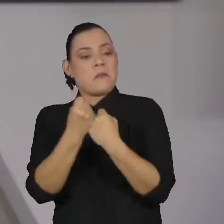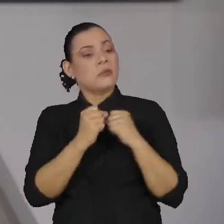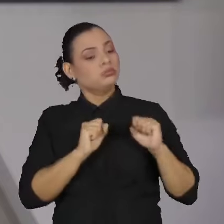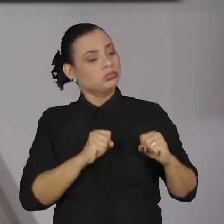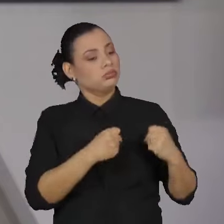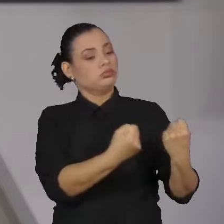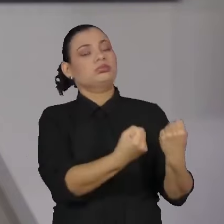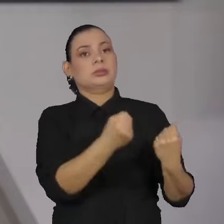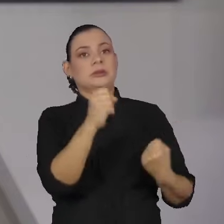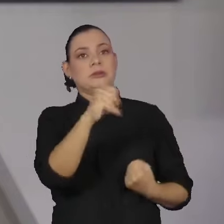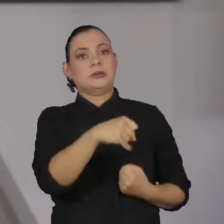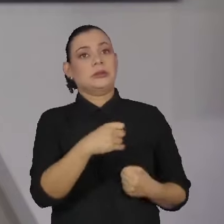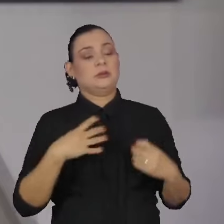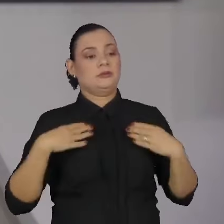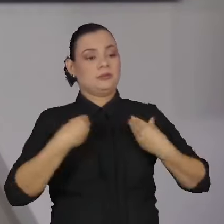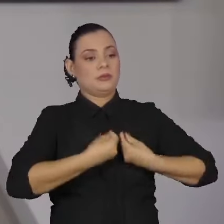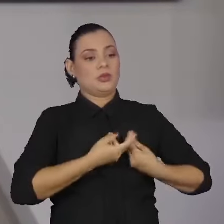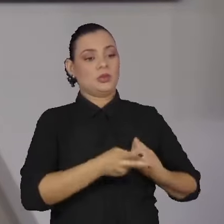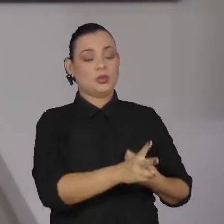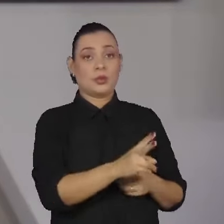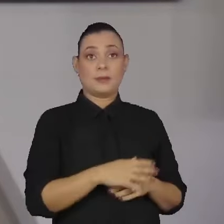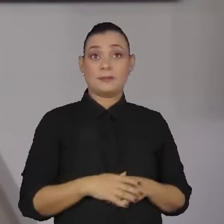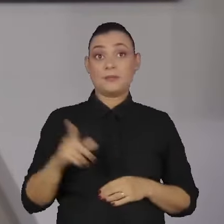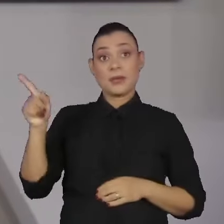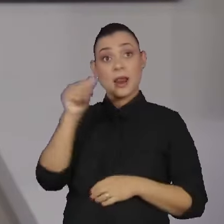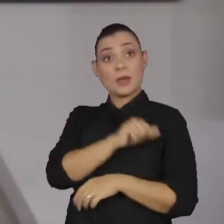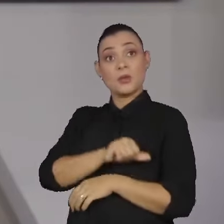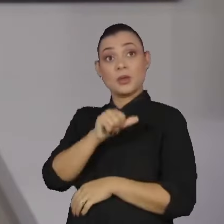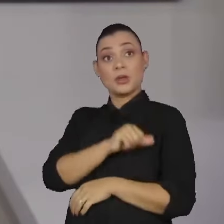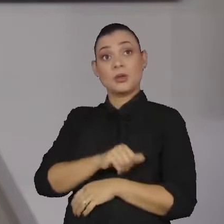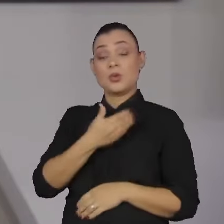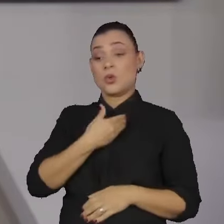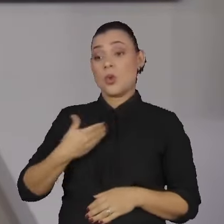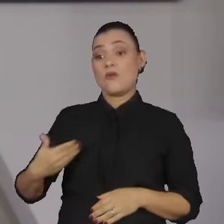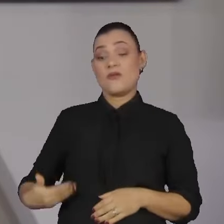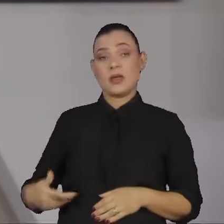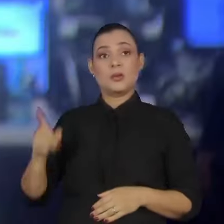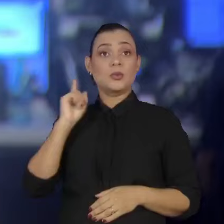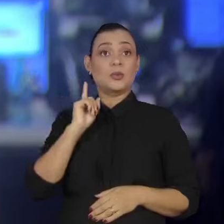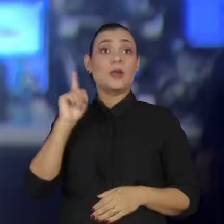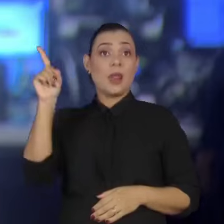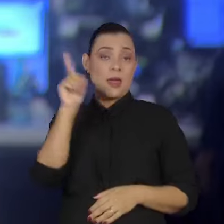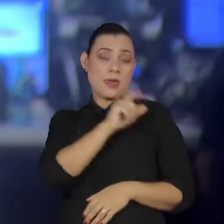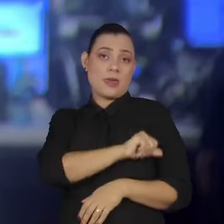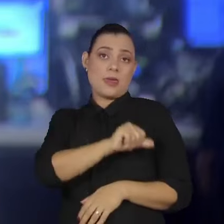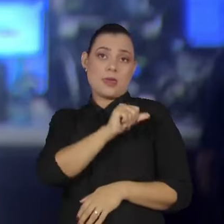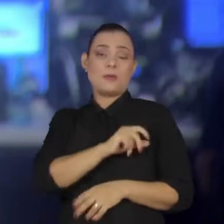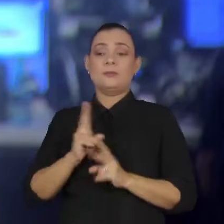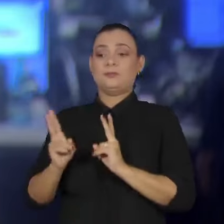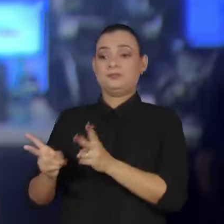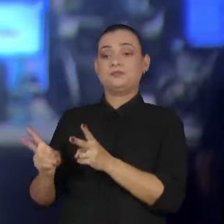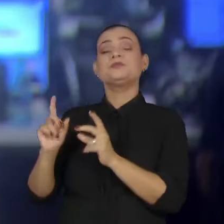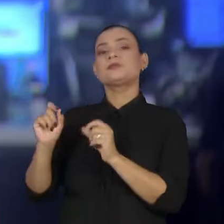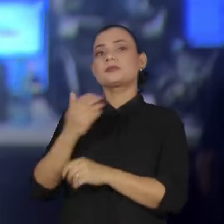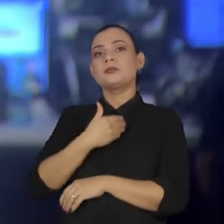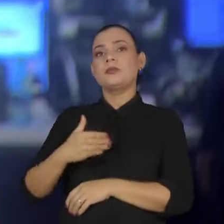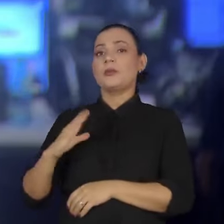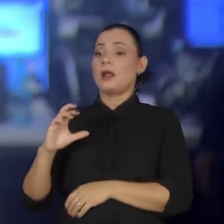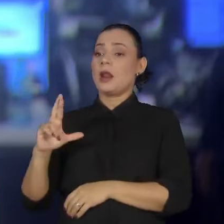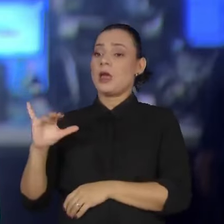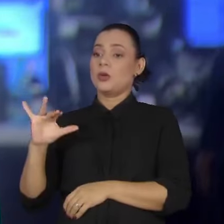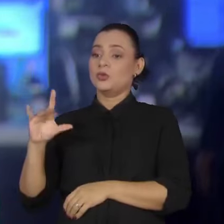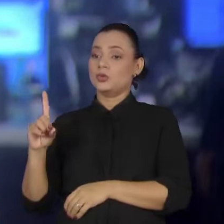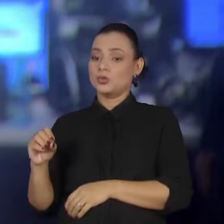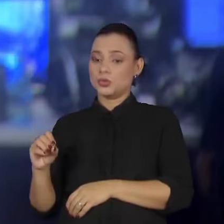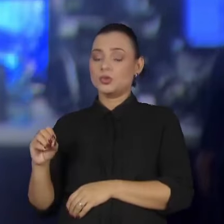a justiça eleitoral do Rio de Janeiro Manteve o Mandato do do governo Fluminense o governador Cláudio Castro é acusado